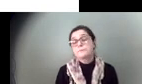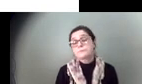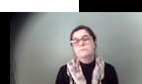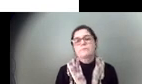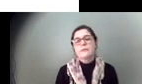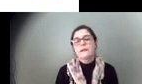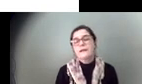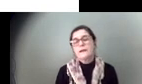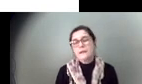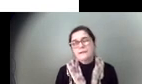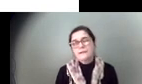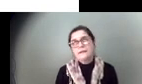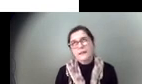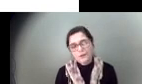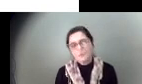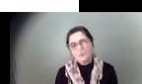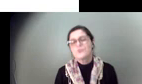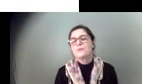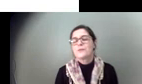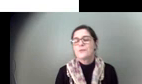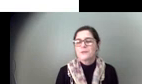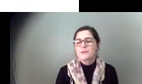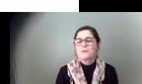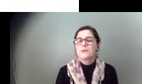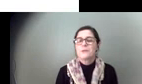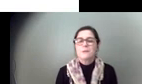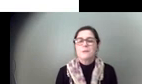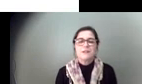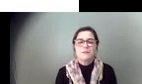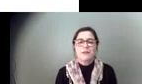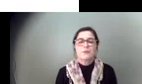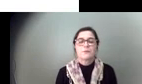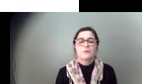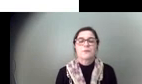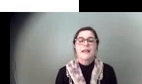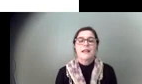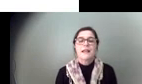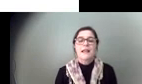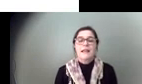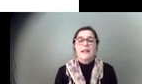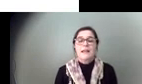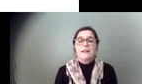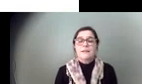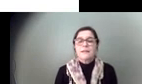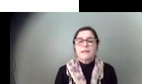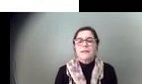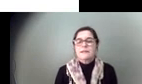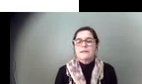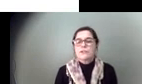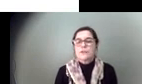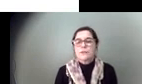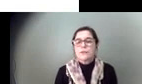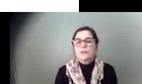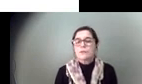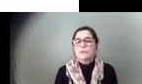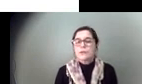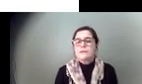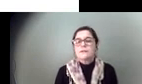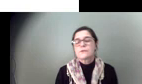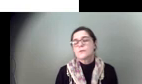passo, esse, né, é o nosso primeiro passo para um replanejamento. Também é interessante